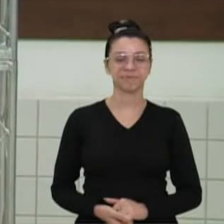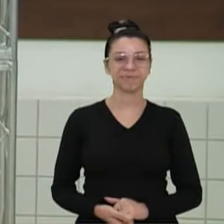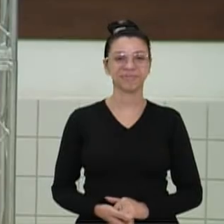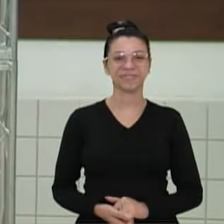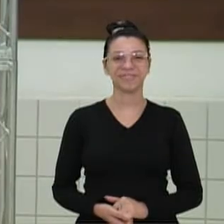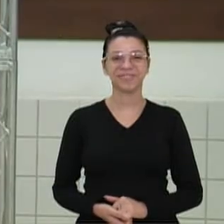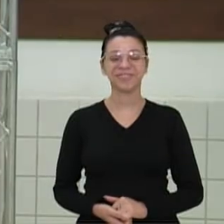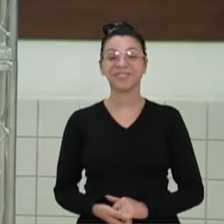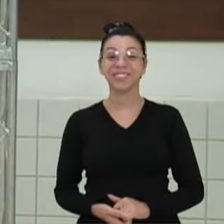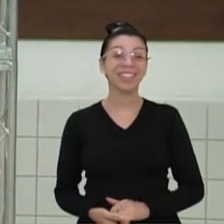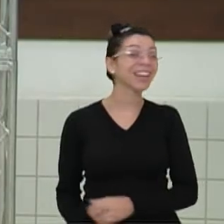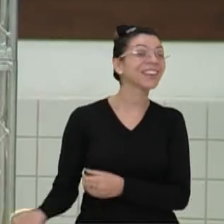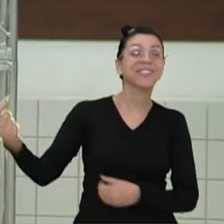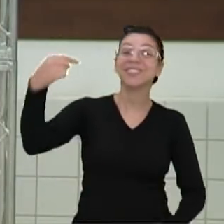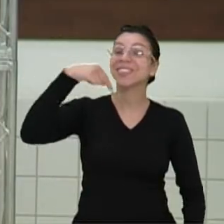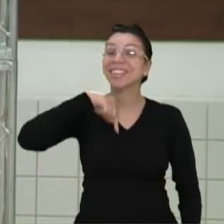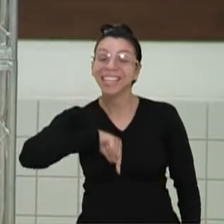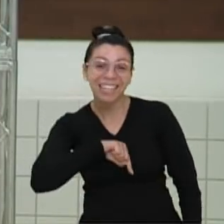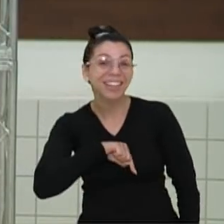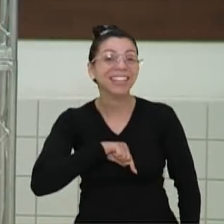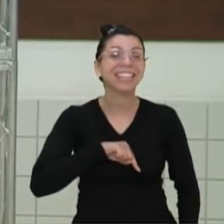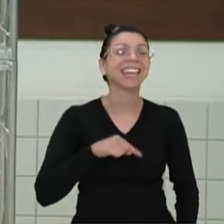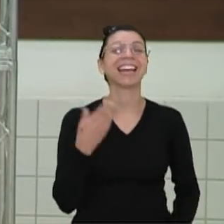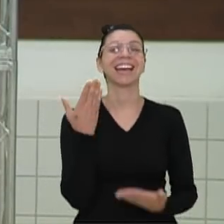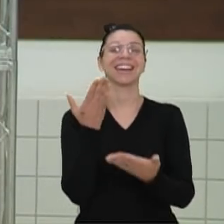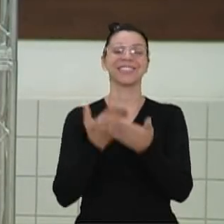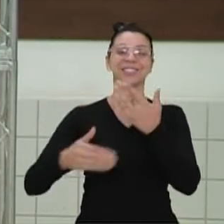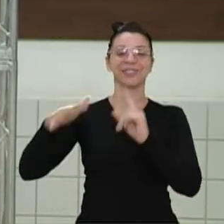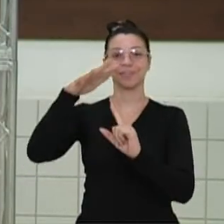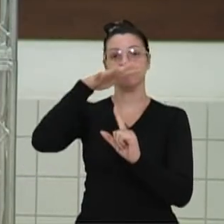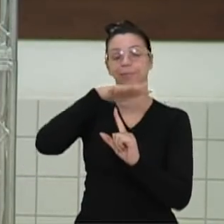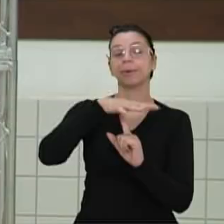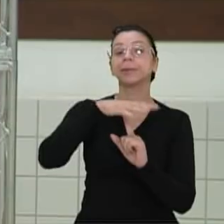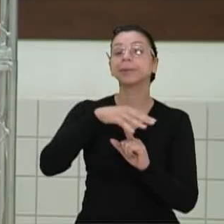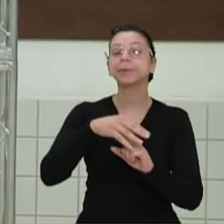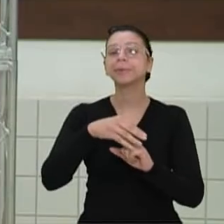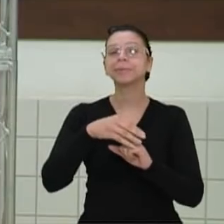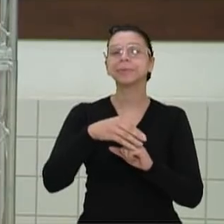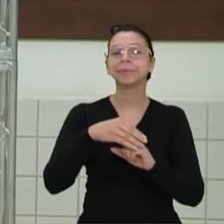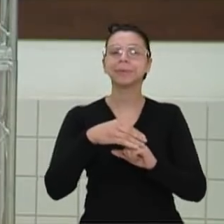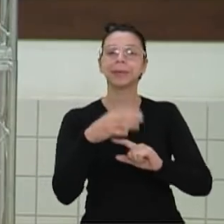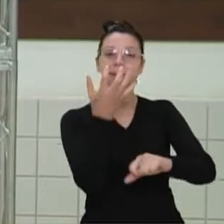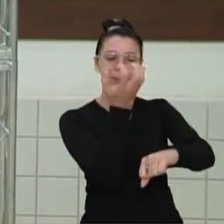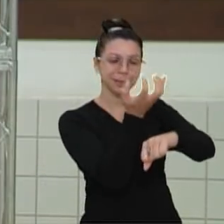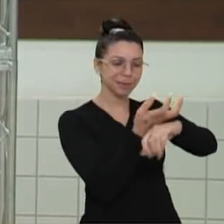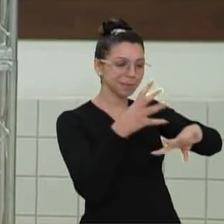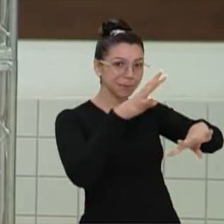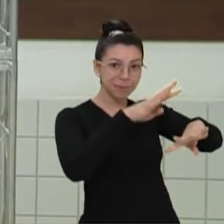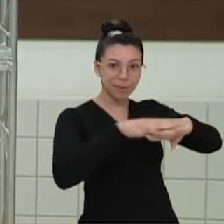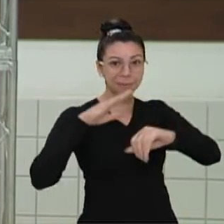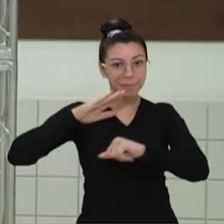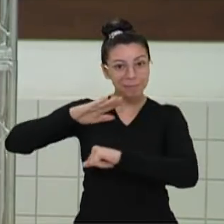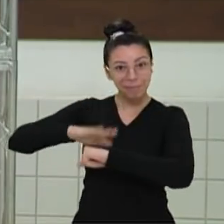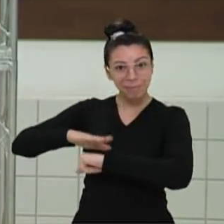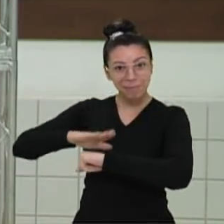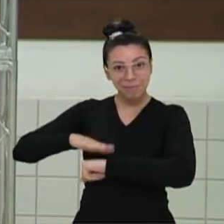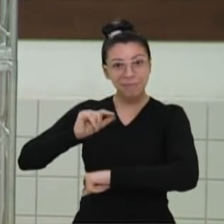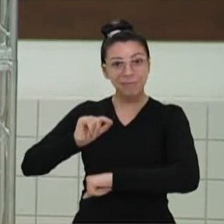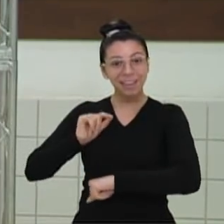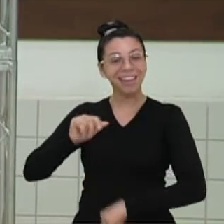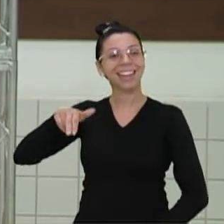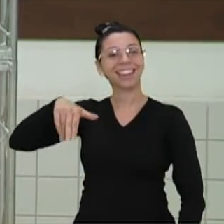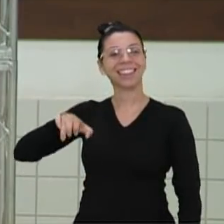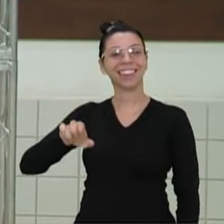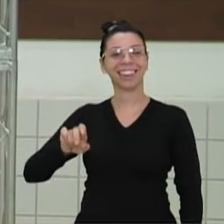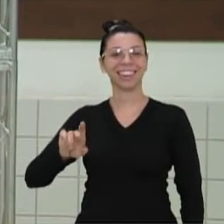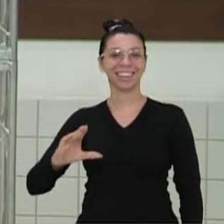E estamos de volta, mais uma aula Paraná para você, aula de matemática. Professor Neckel aqui, Wagner Neckel. Nós vamos